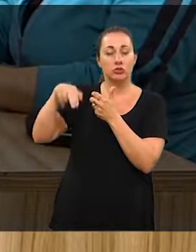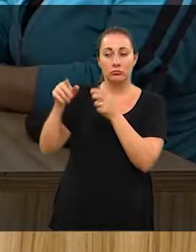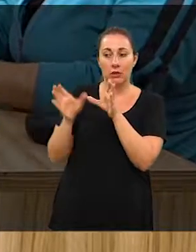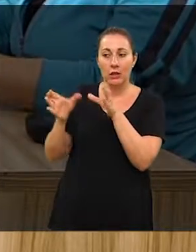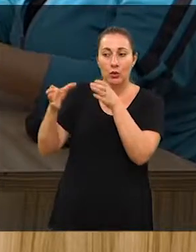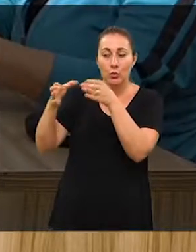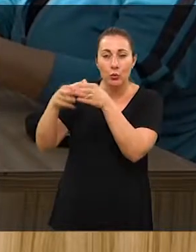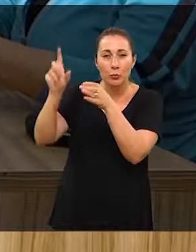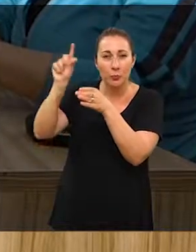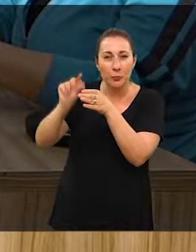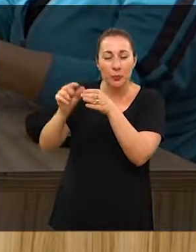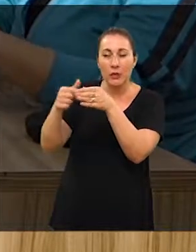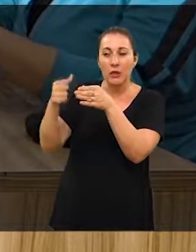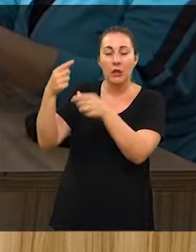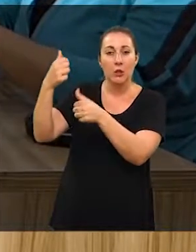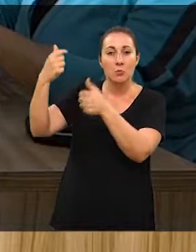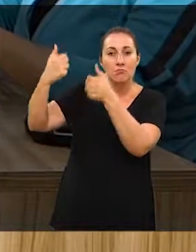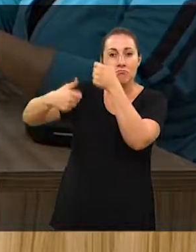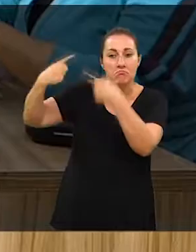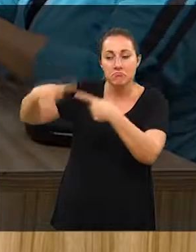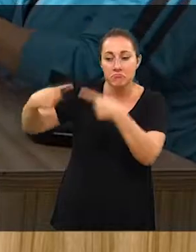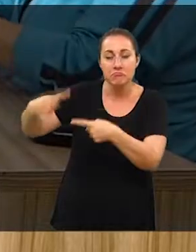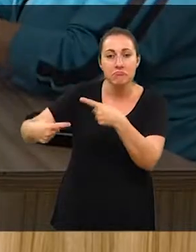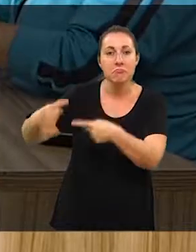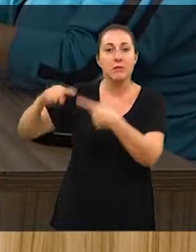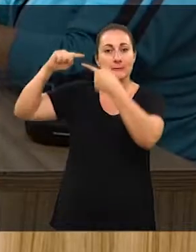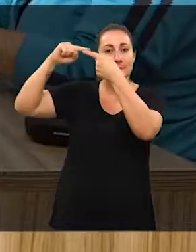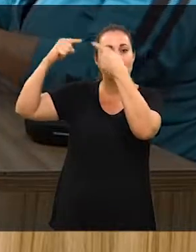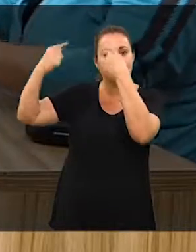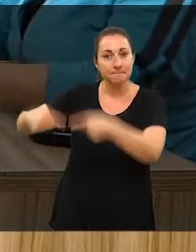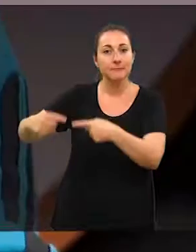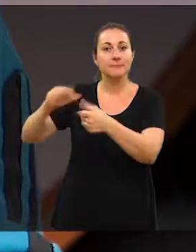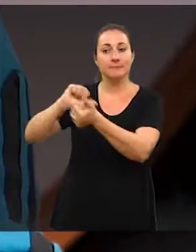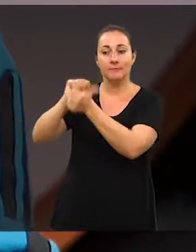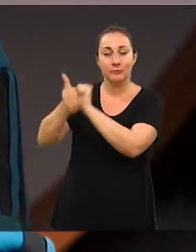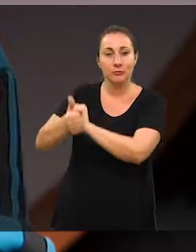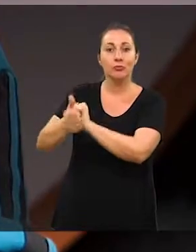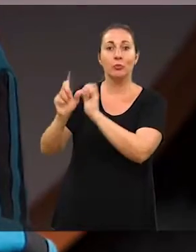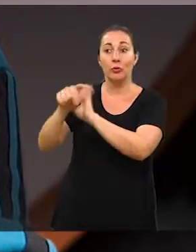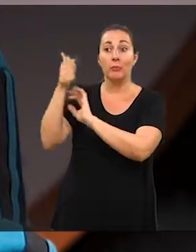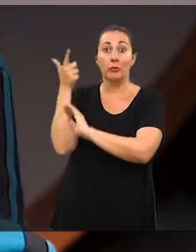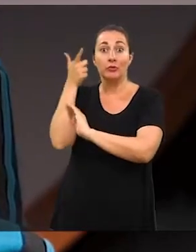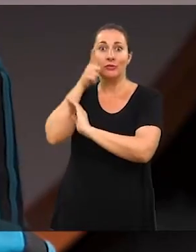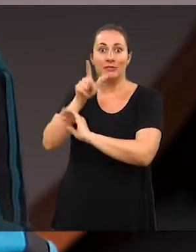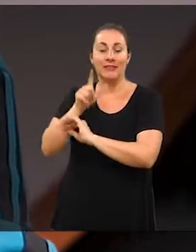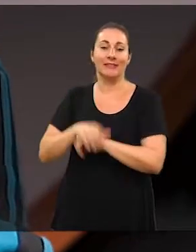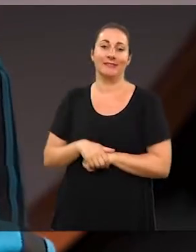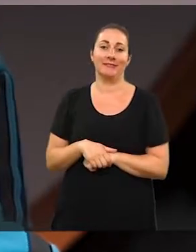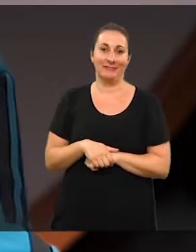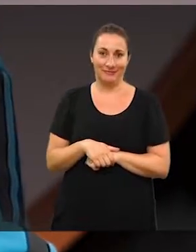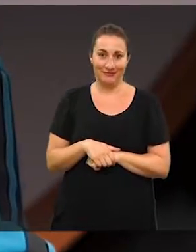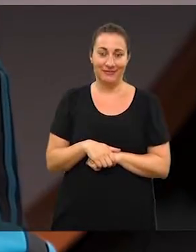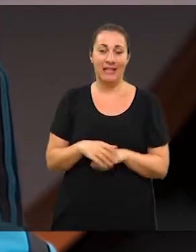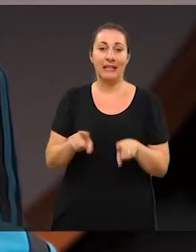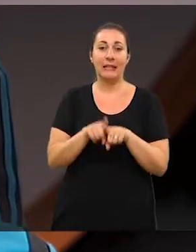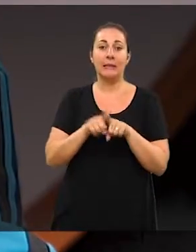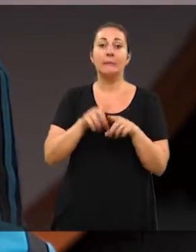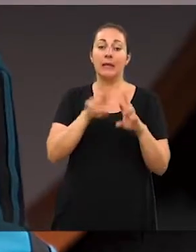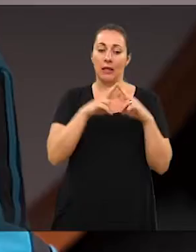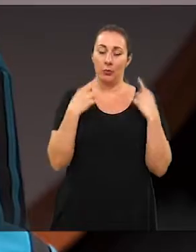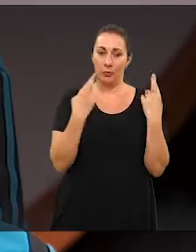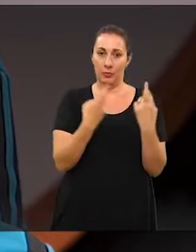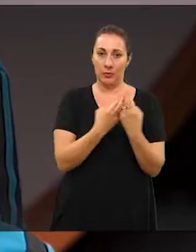jogos ali, escolas públicas, né, estaduais e municipais, né? Já tivemos também na reunião da